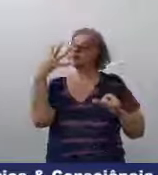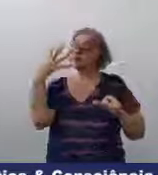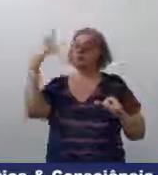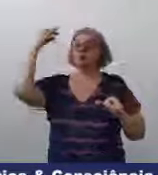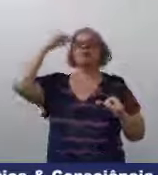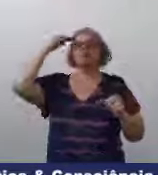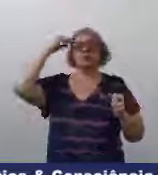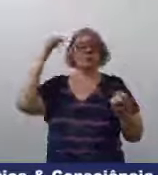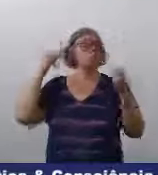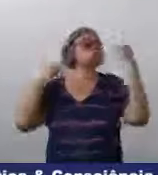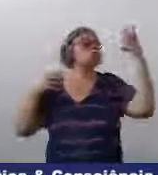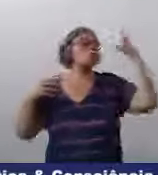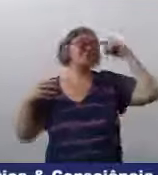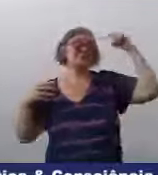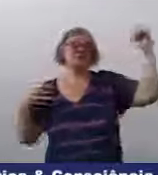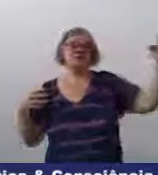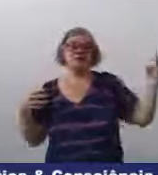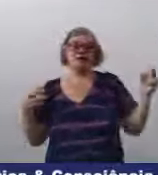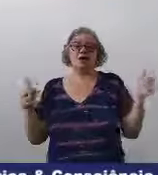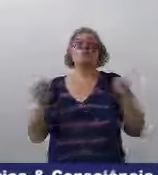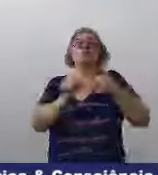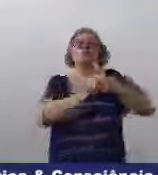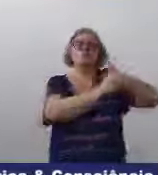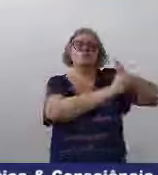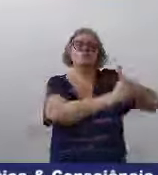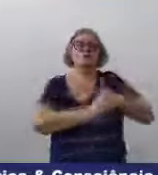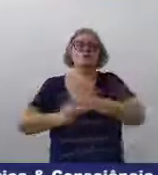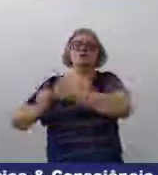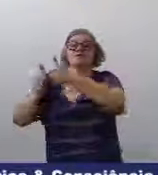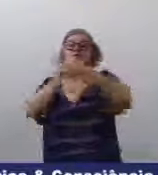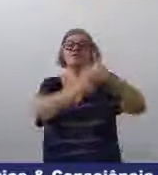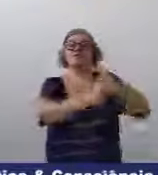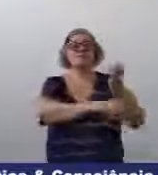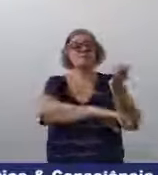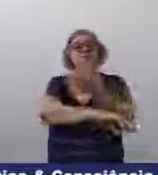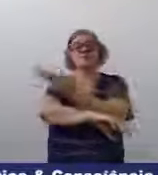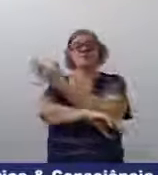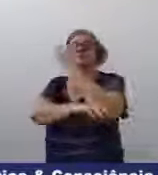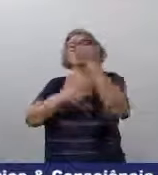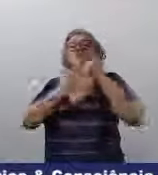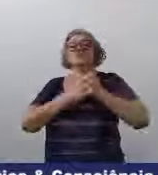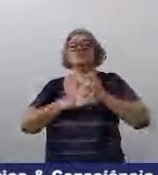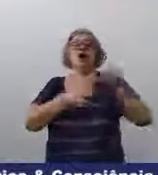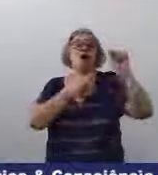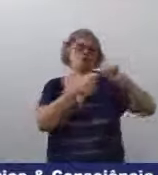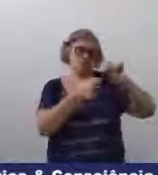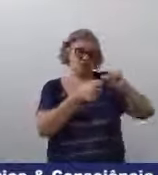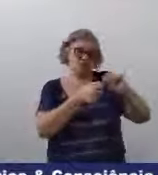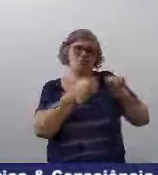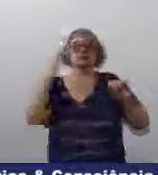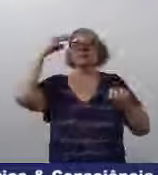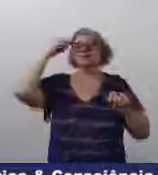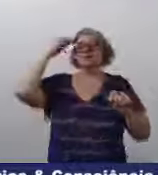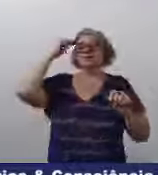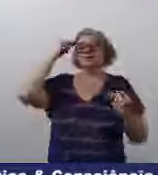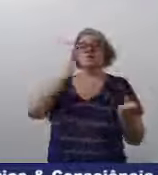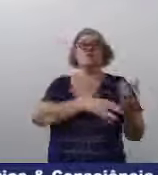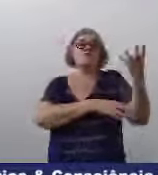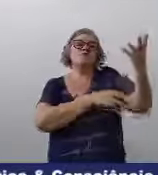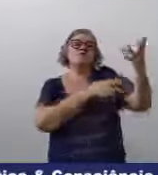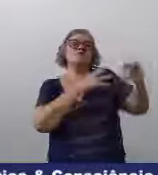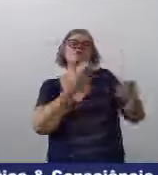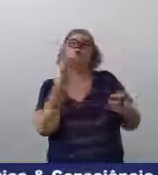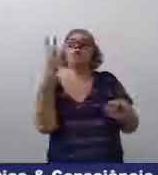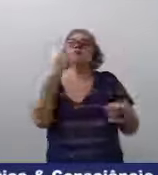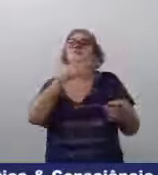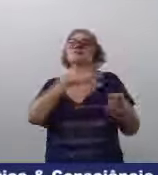bons pensamentos, as boas ideias, quando nós associamos as nossas emoções ao nosso agir e ao nosso pensar,